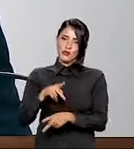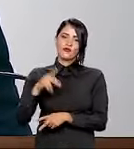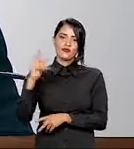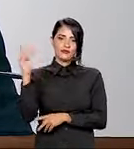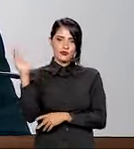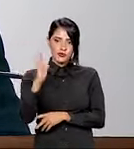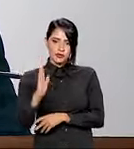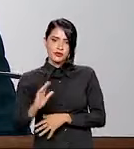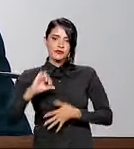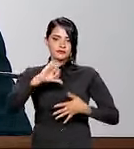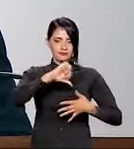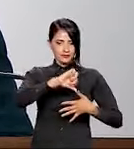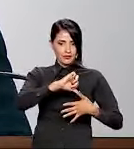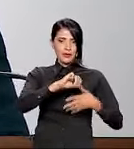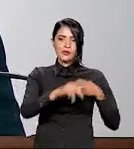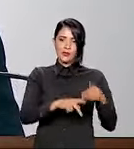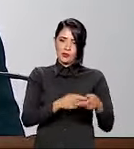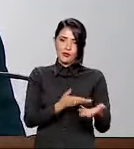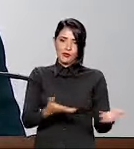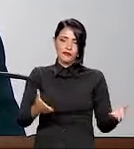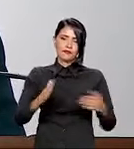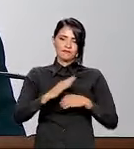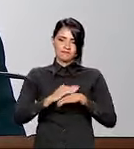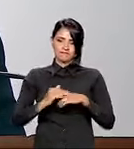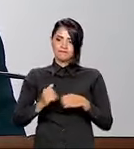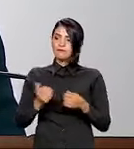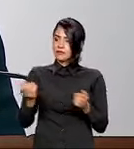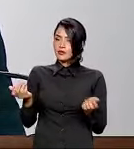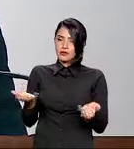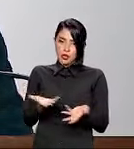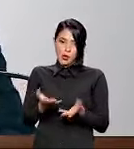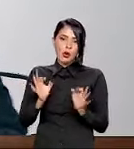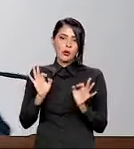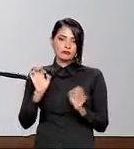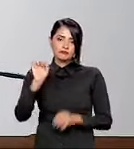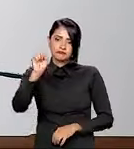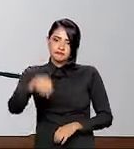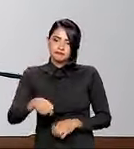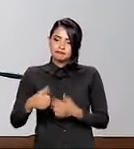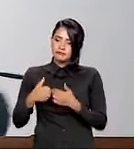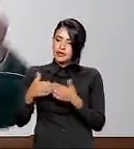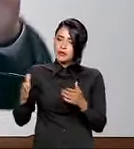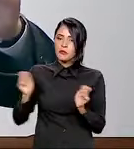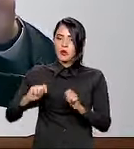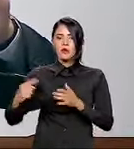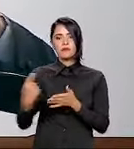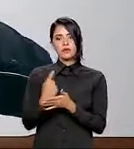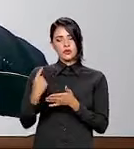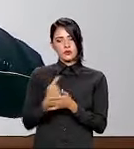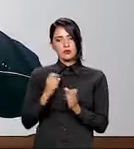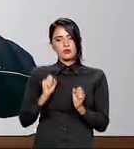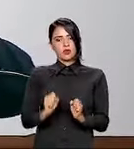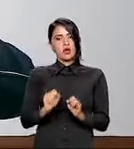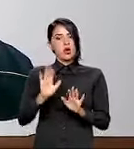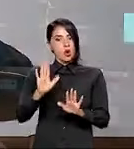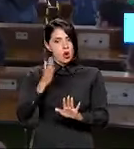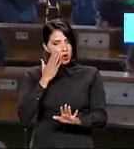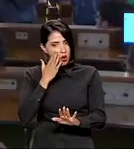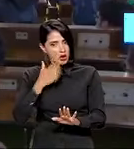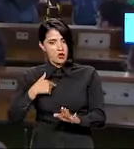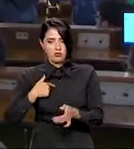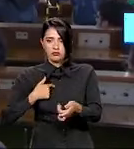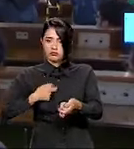Sul. Agora sim, está aberta a palavra para quem quiser fazer pergunta. Olha, é o seguinte, eu não vou